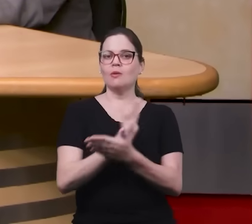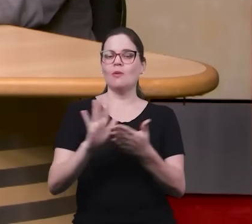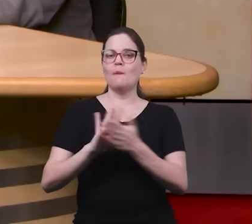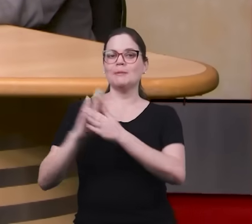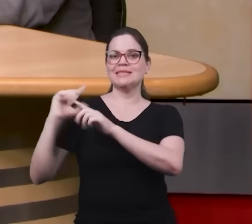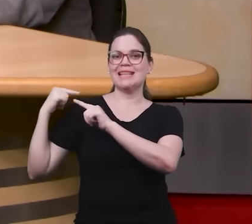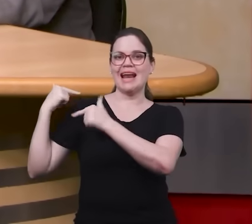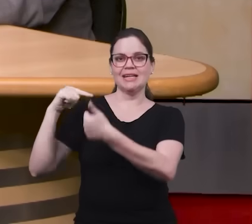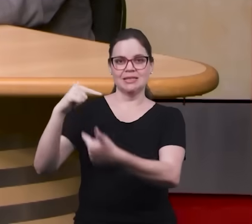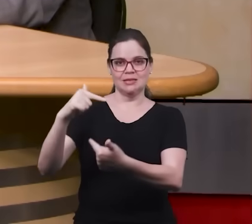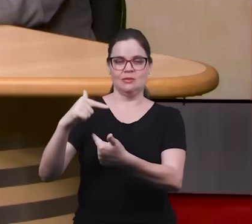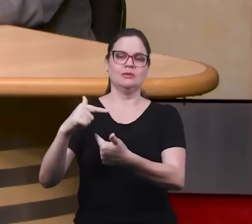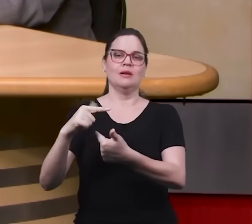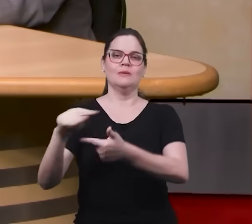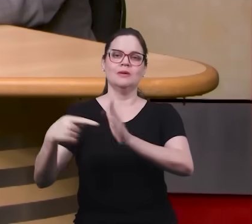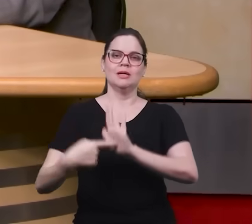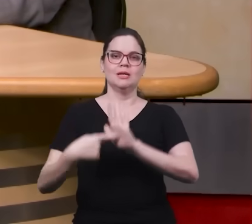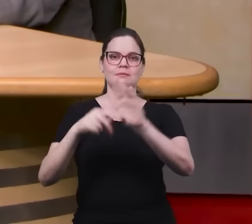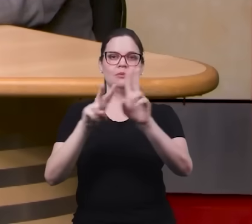dons espirituais